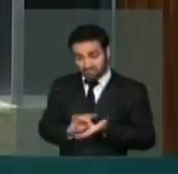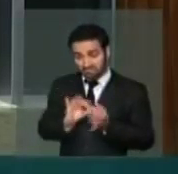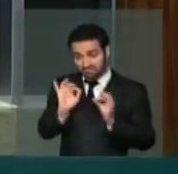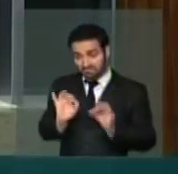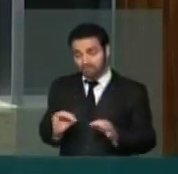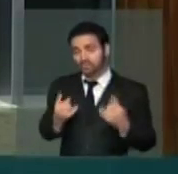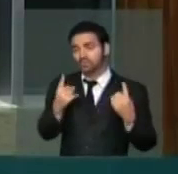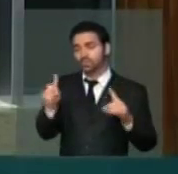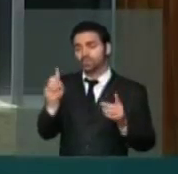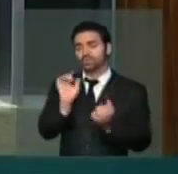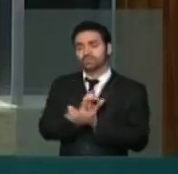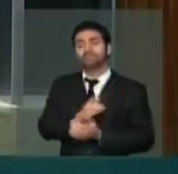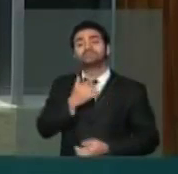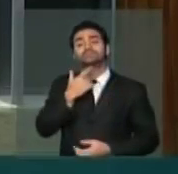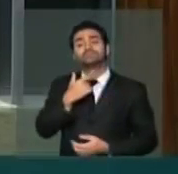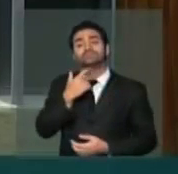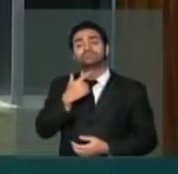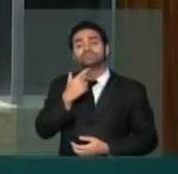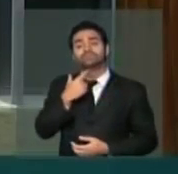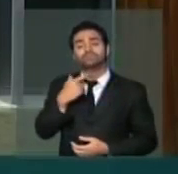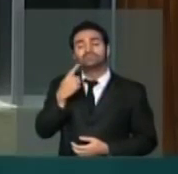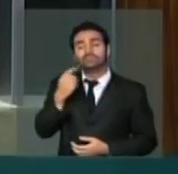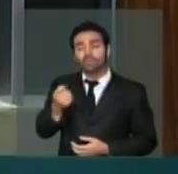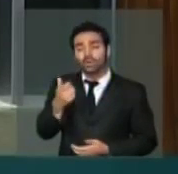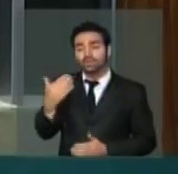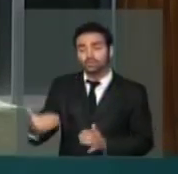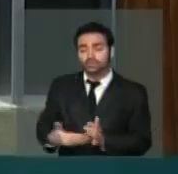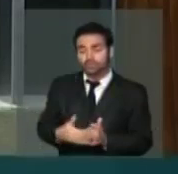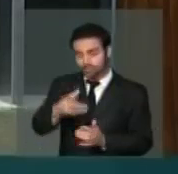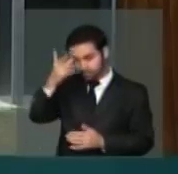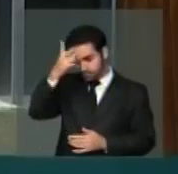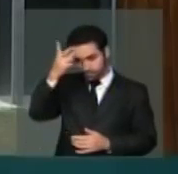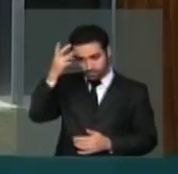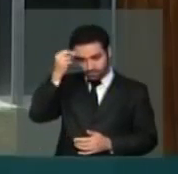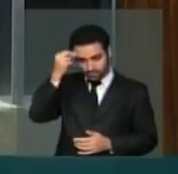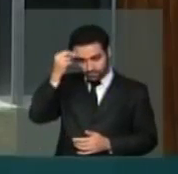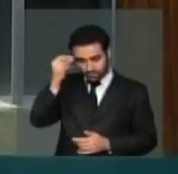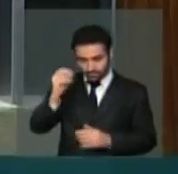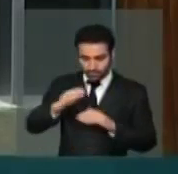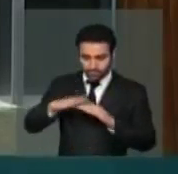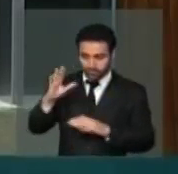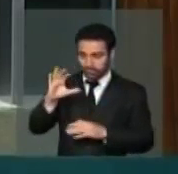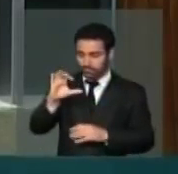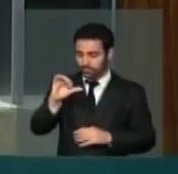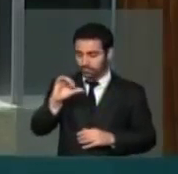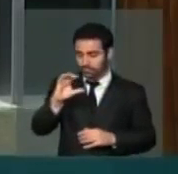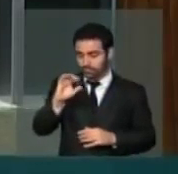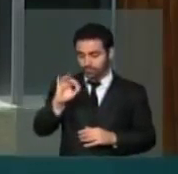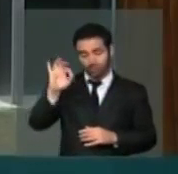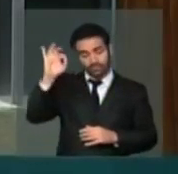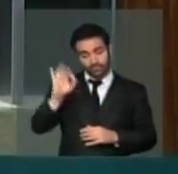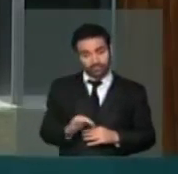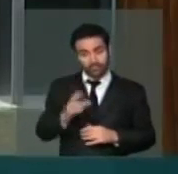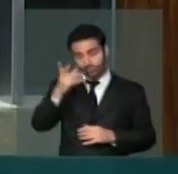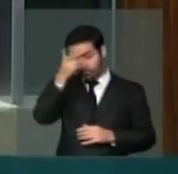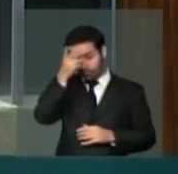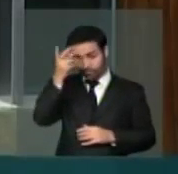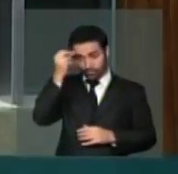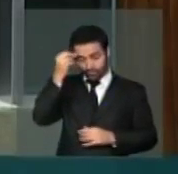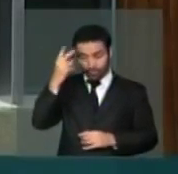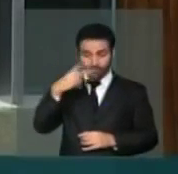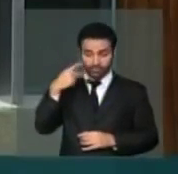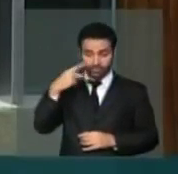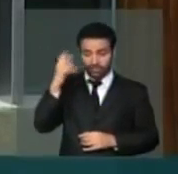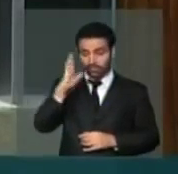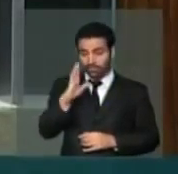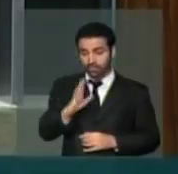o anseio de quase todos os prefeitos, mais de 90% dos prefeitos e vereadores do nosso